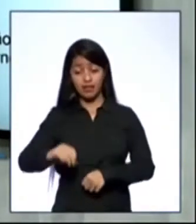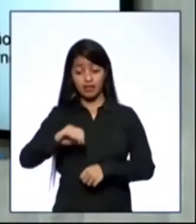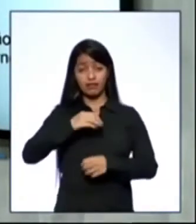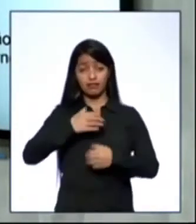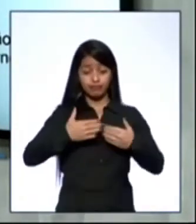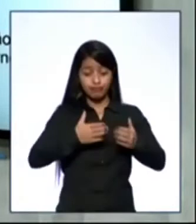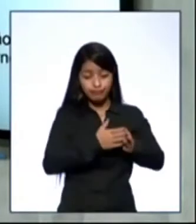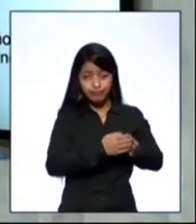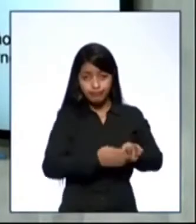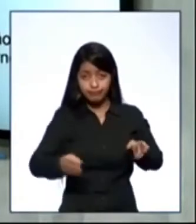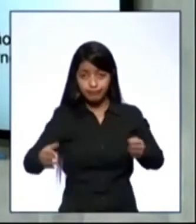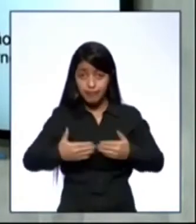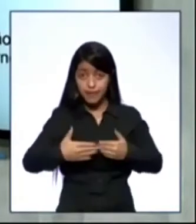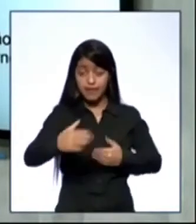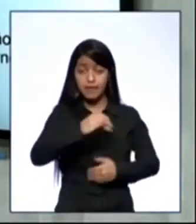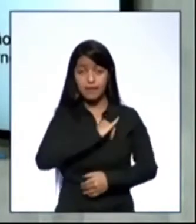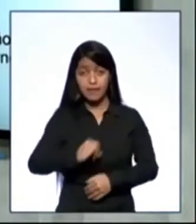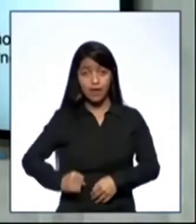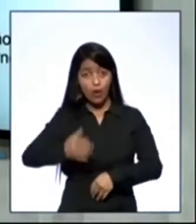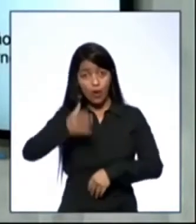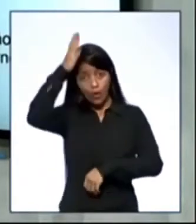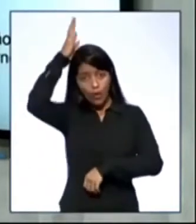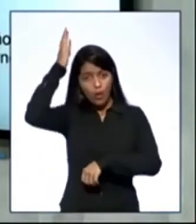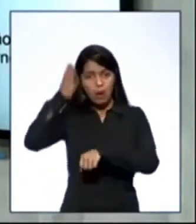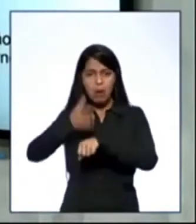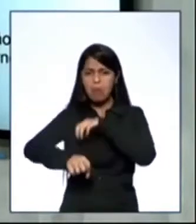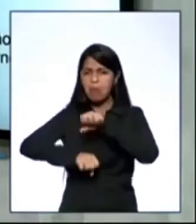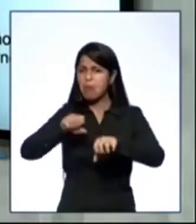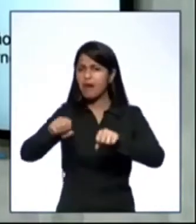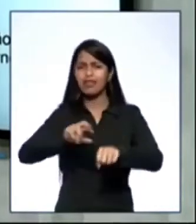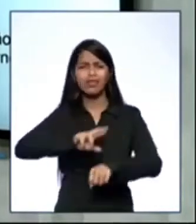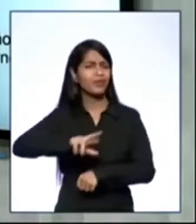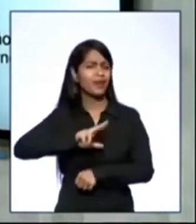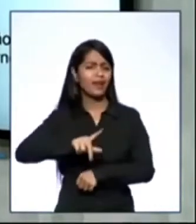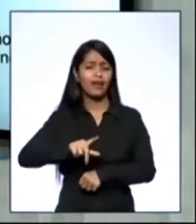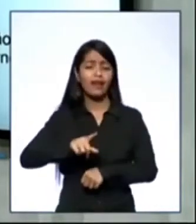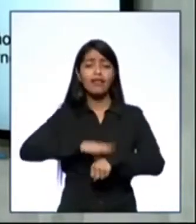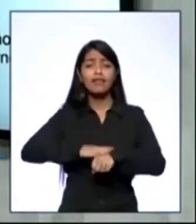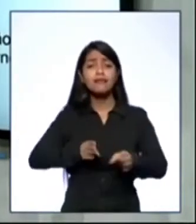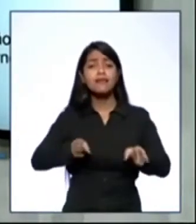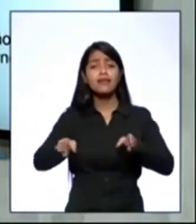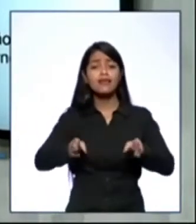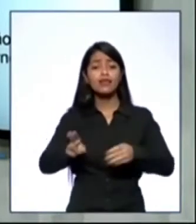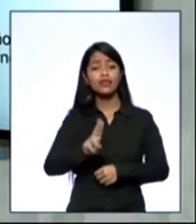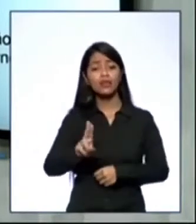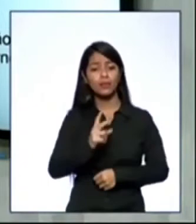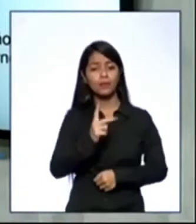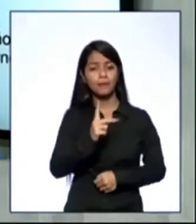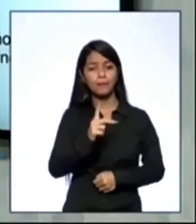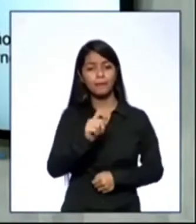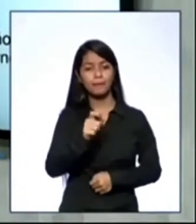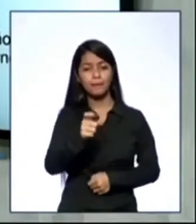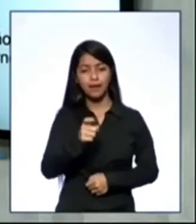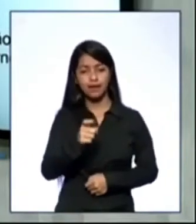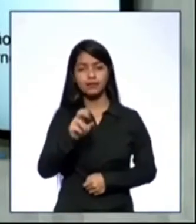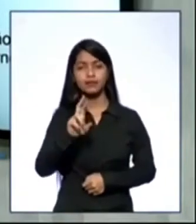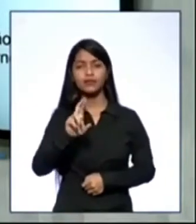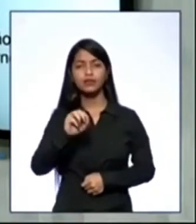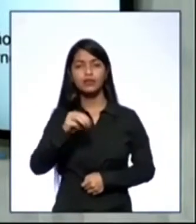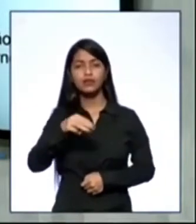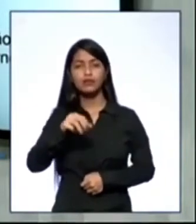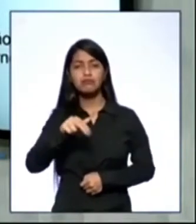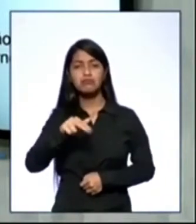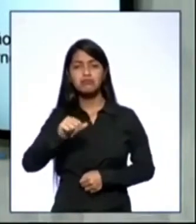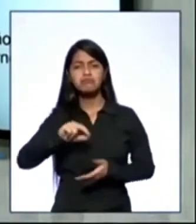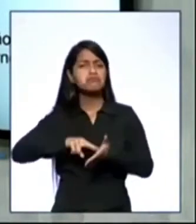conquistas. Por quê? Porque Roma vive a Pax Romana. A Pax Romana é um período de redução de guerra de conquista. Gente, durante a República, principalmente